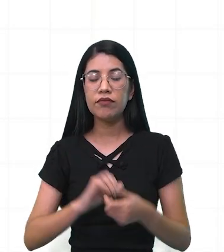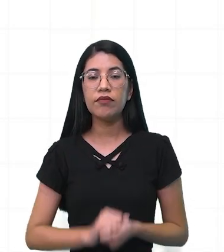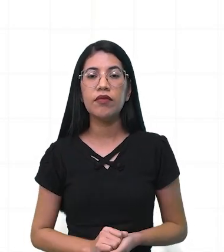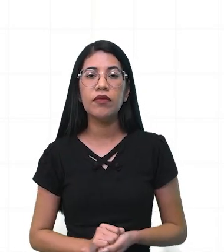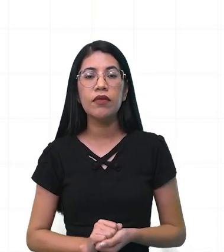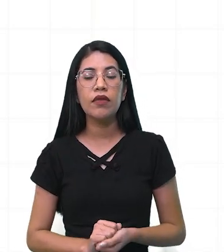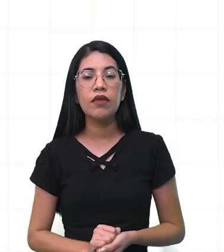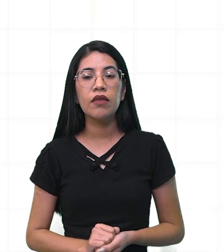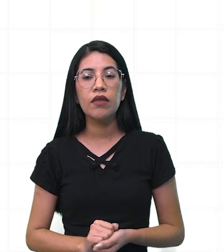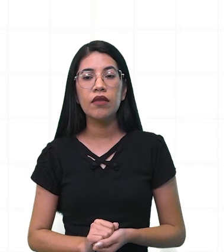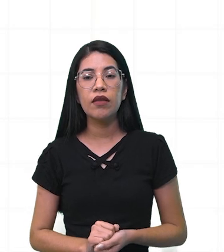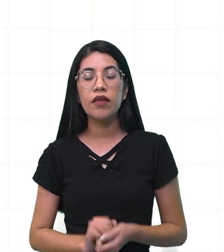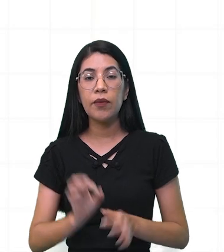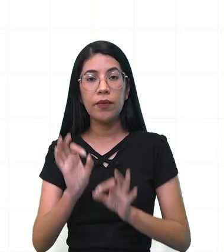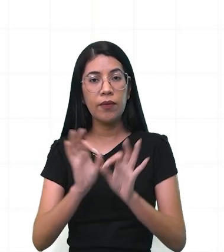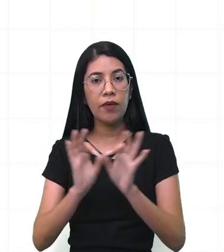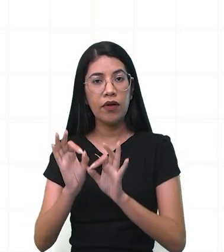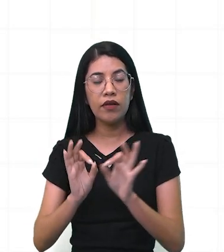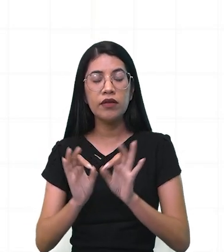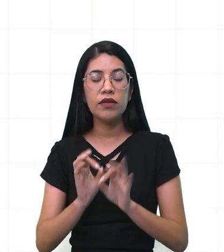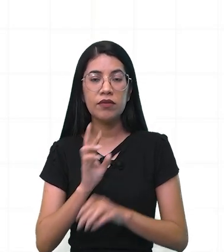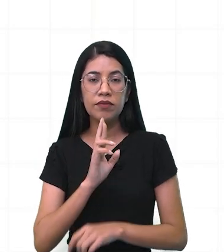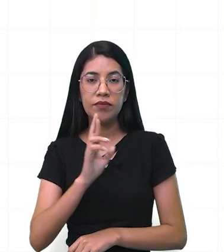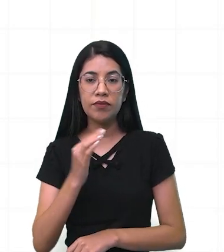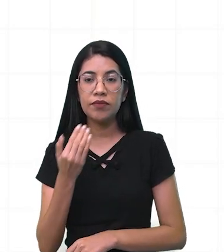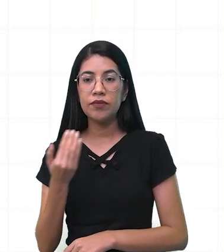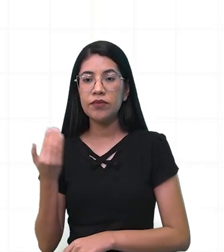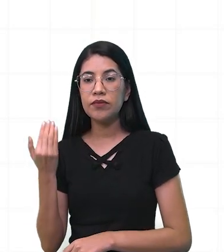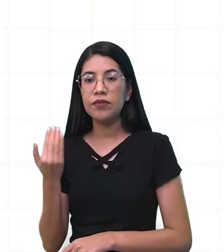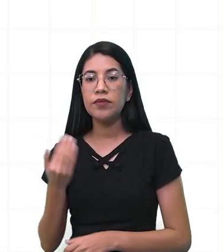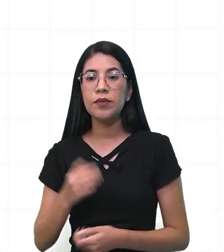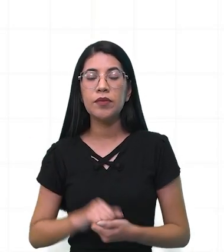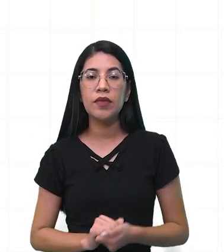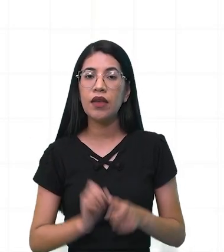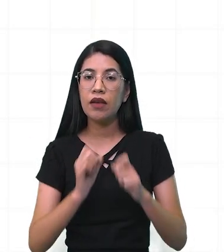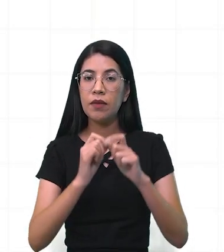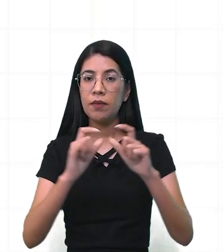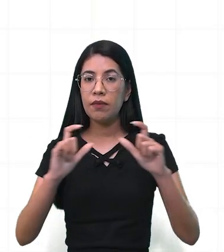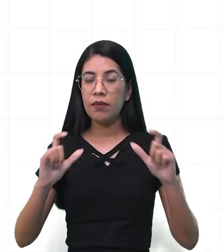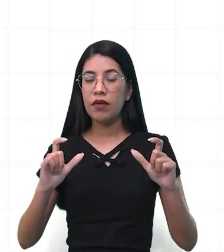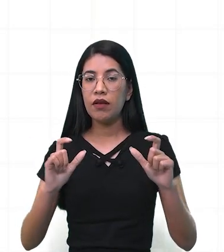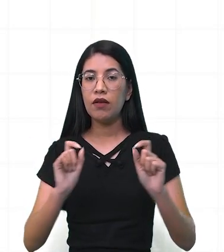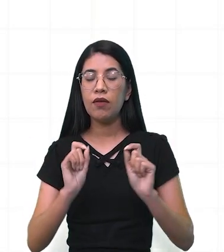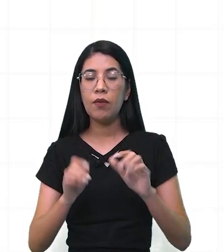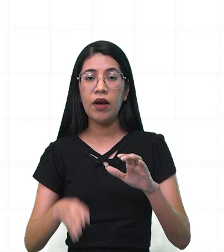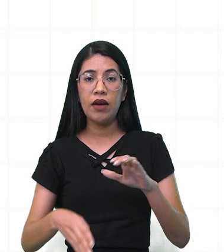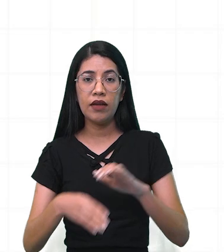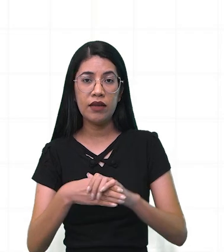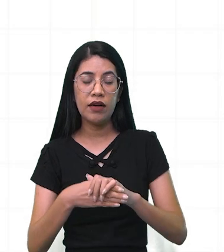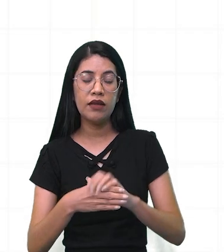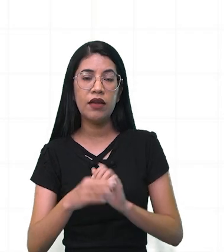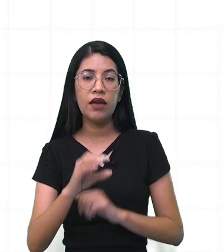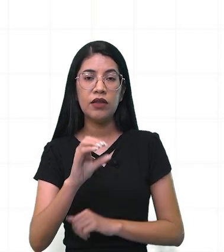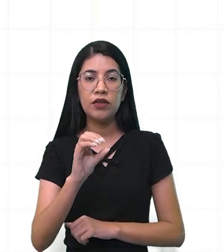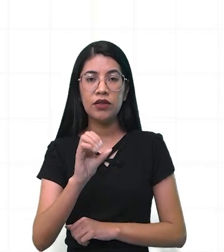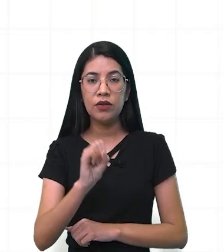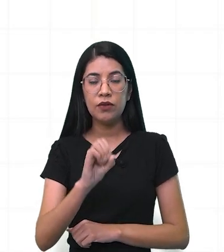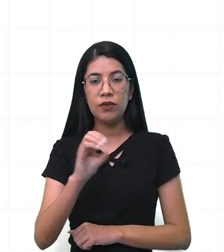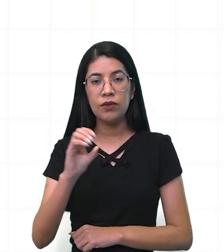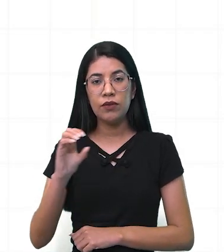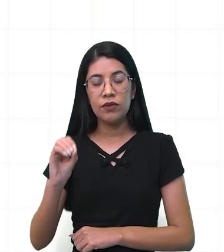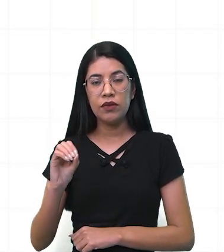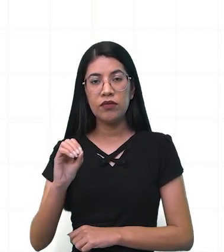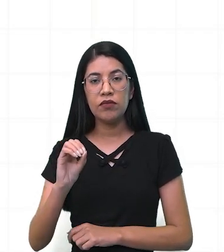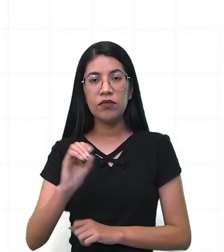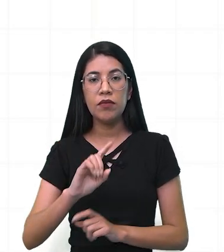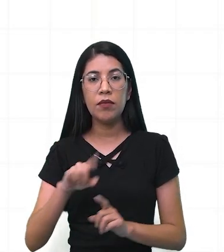colocando então aqui na nossa resposta, a expressão vai ficar a entrada 800